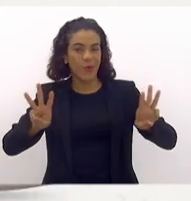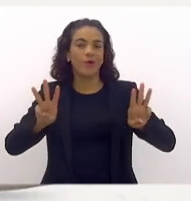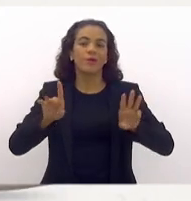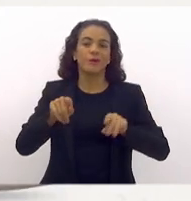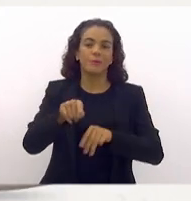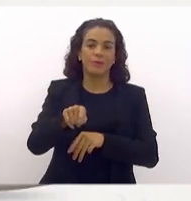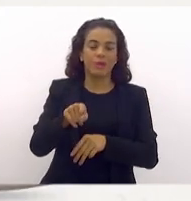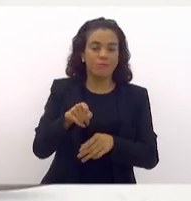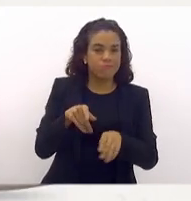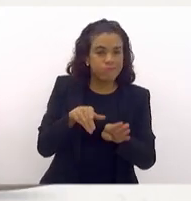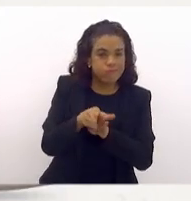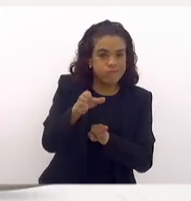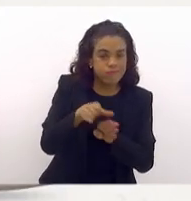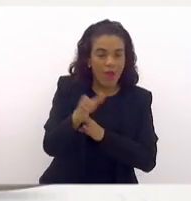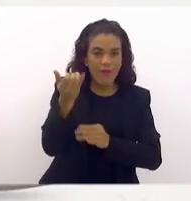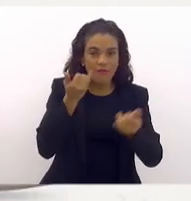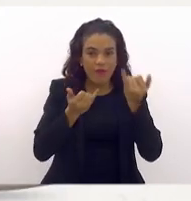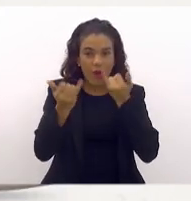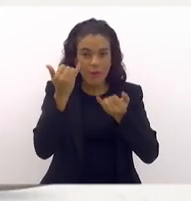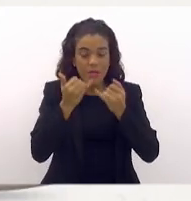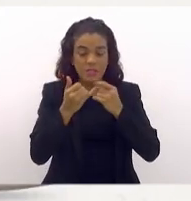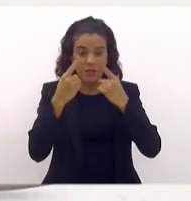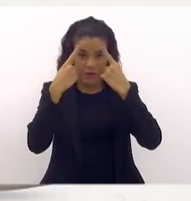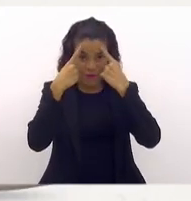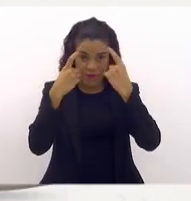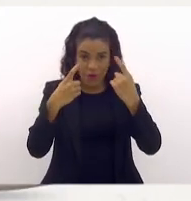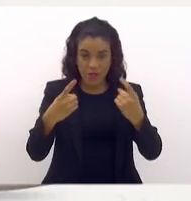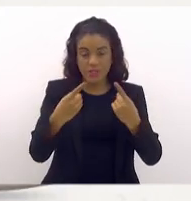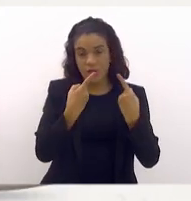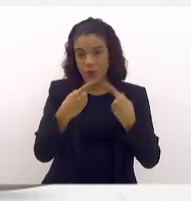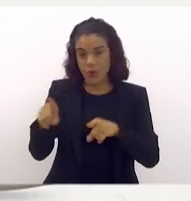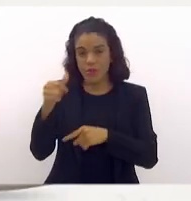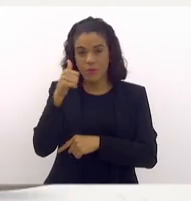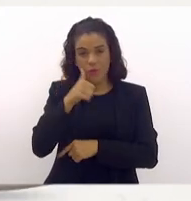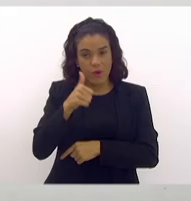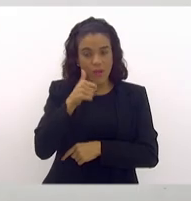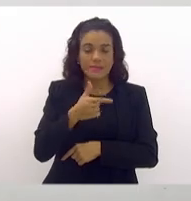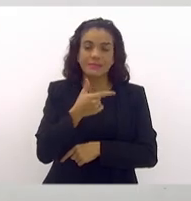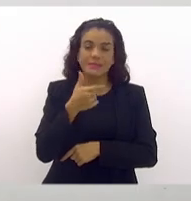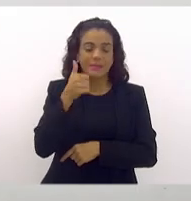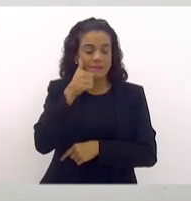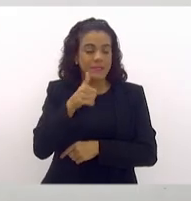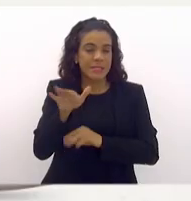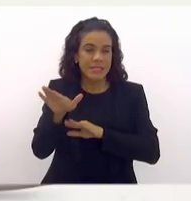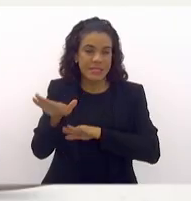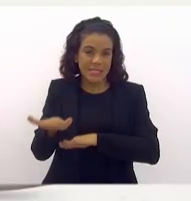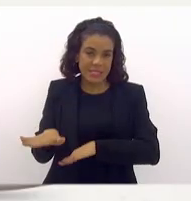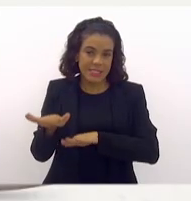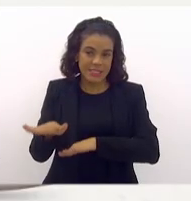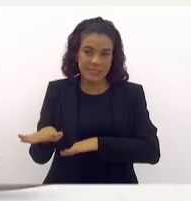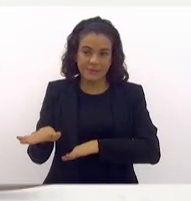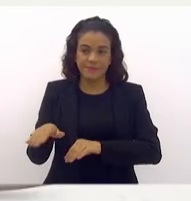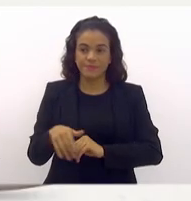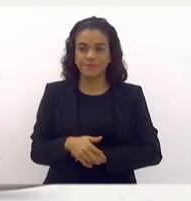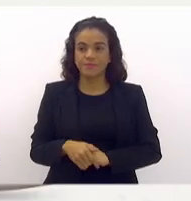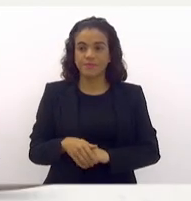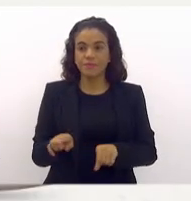para violências, inclusive violência contra meninas e mulheres na internet, e o